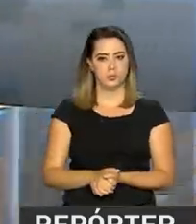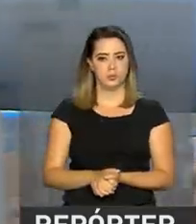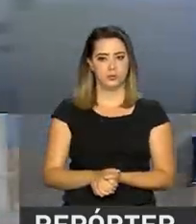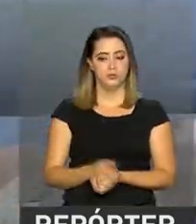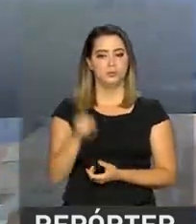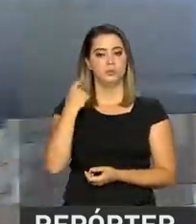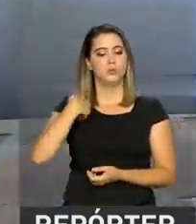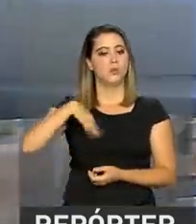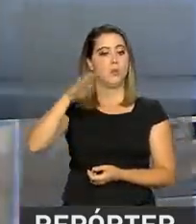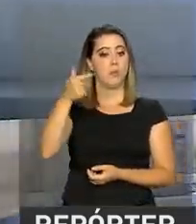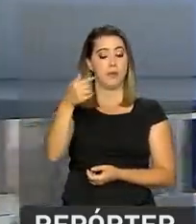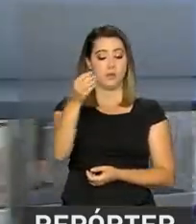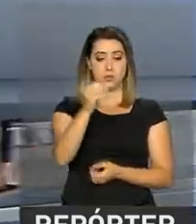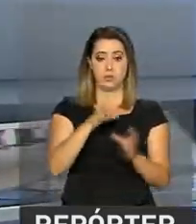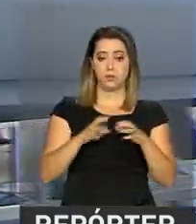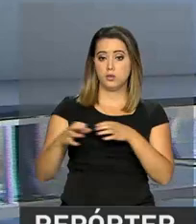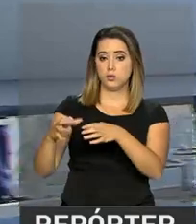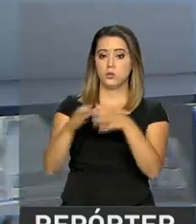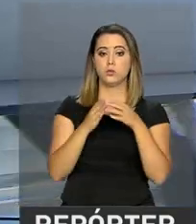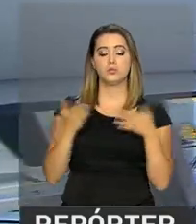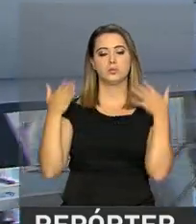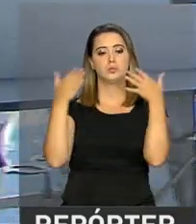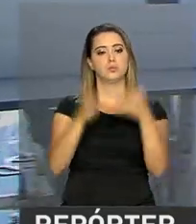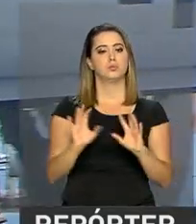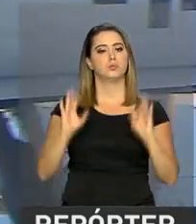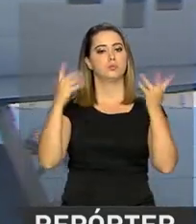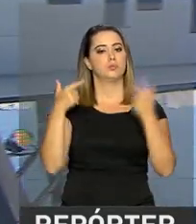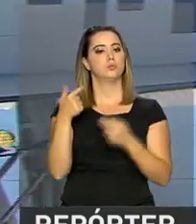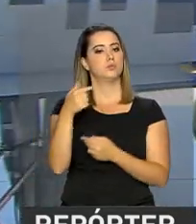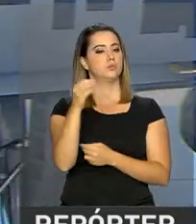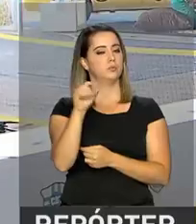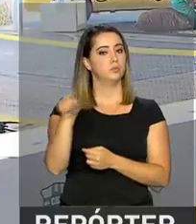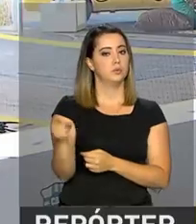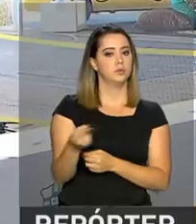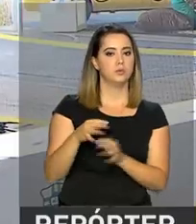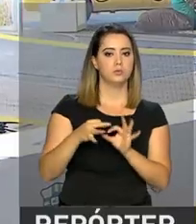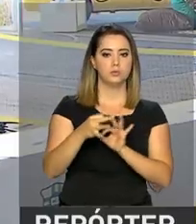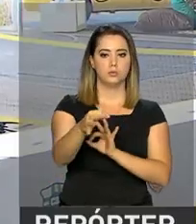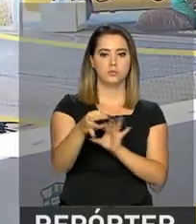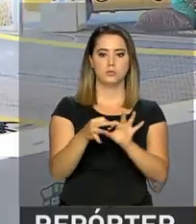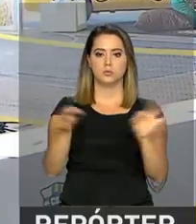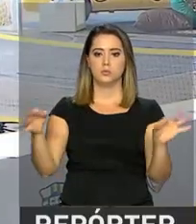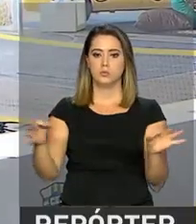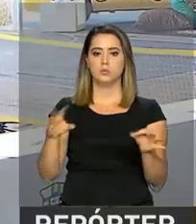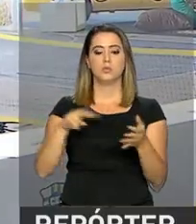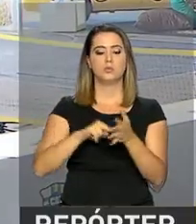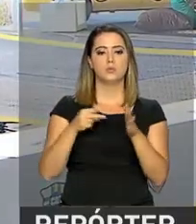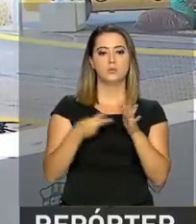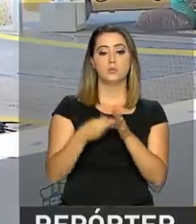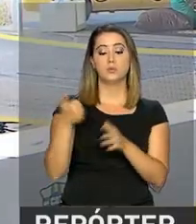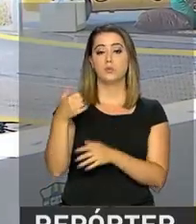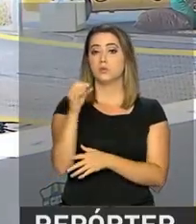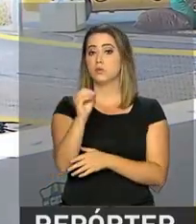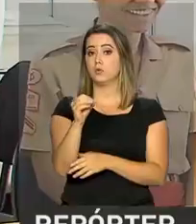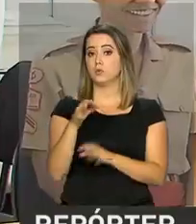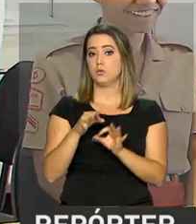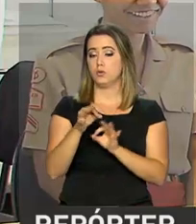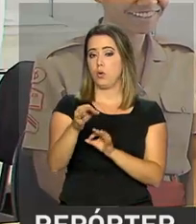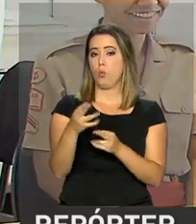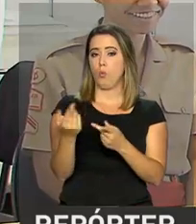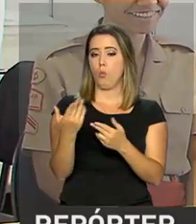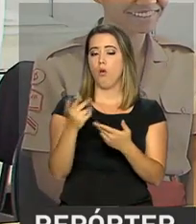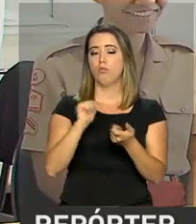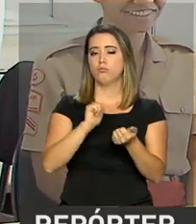instituições participam do evento em Brasília. São 70 mil metros quadrados, o que equivale a 10 campos de futebol,